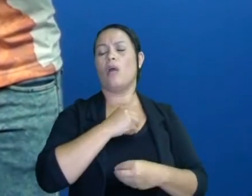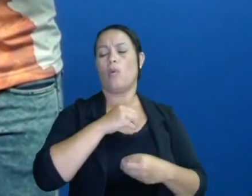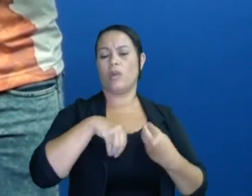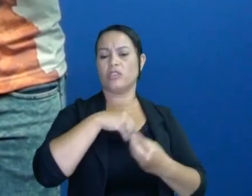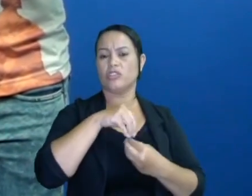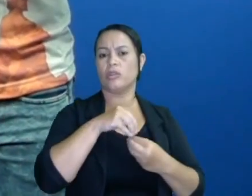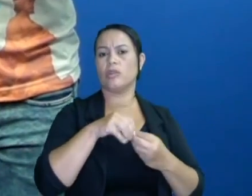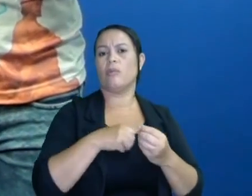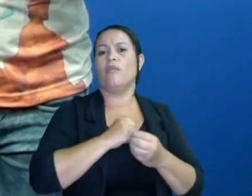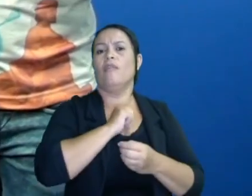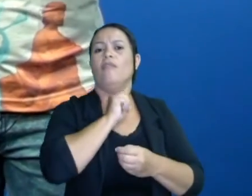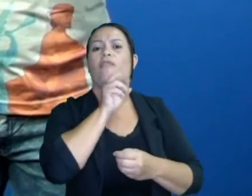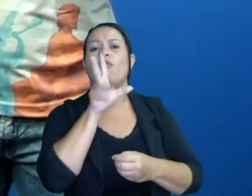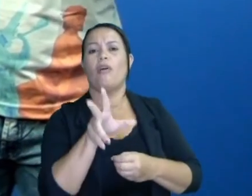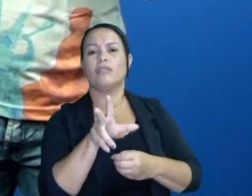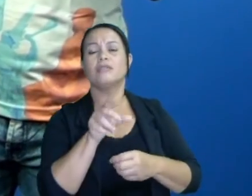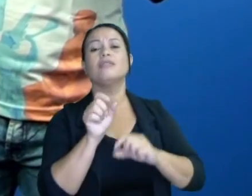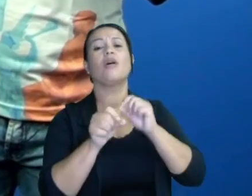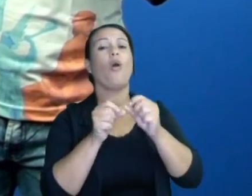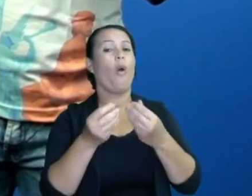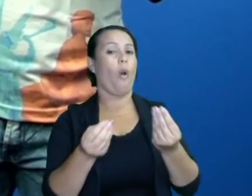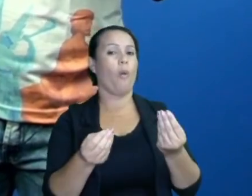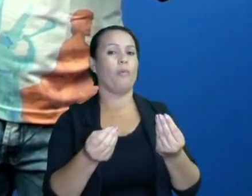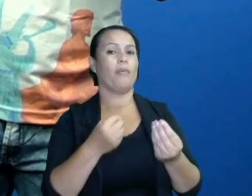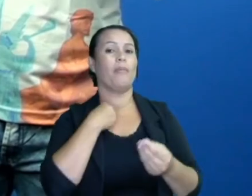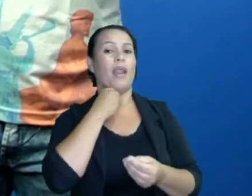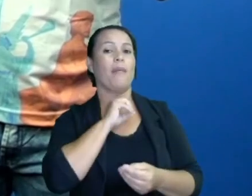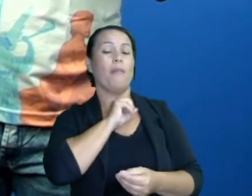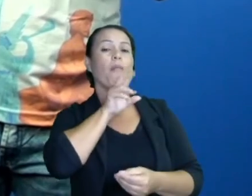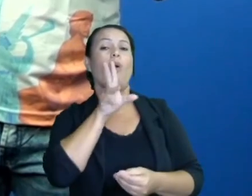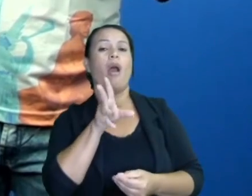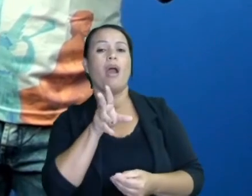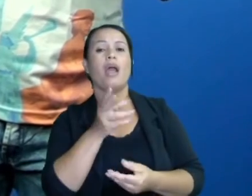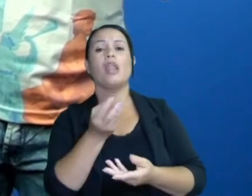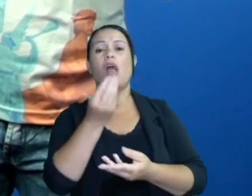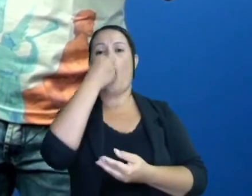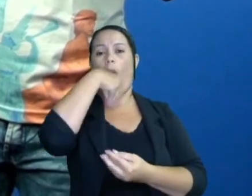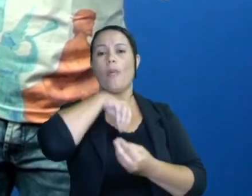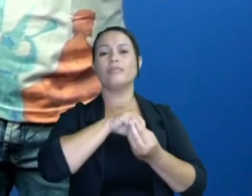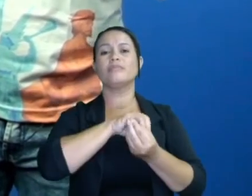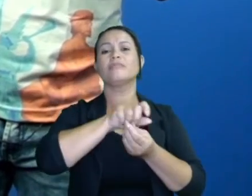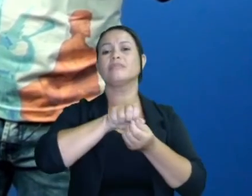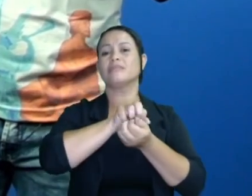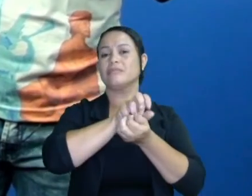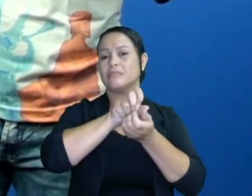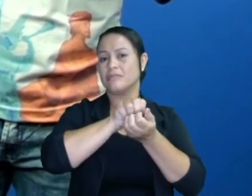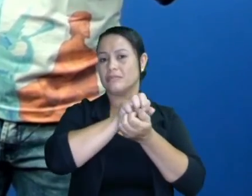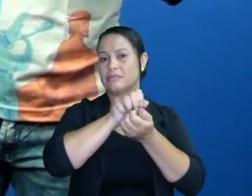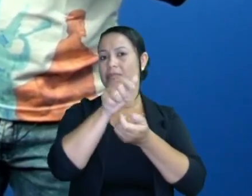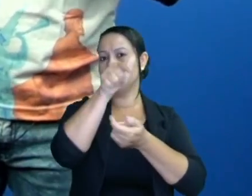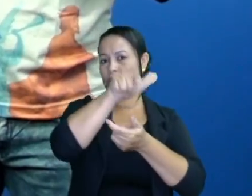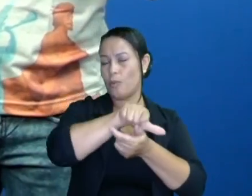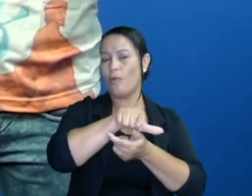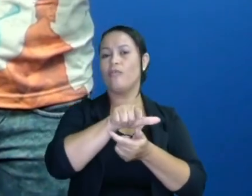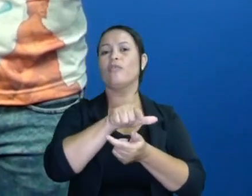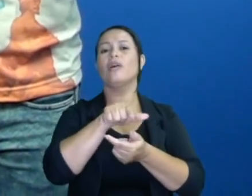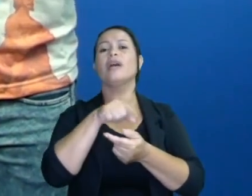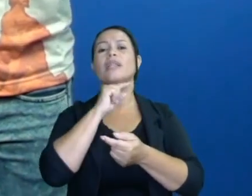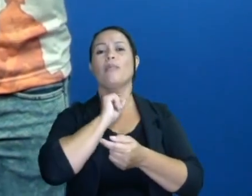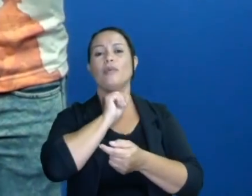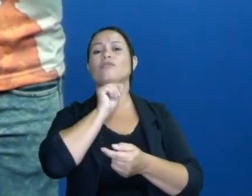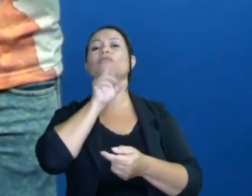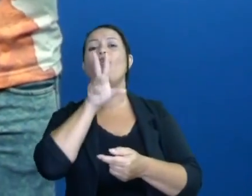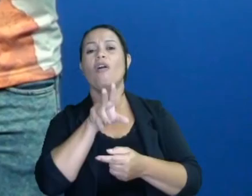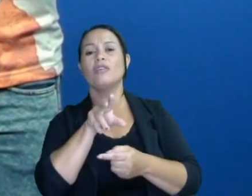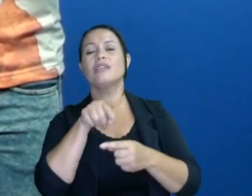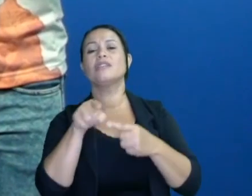o alimento volta para a boca, o animal rumina, ou seja, remastiga aquele alimento, depois o capim